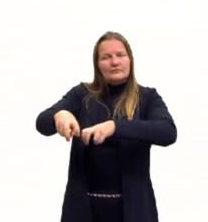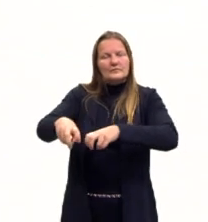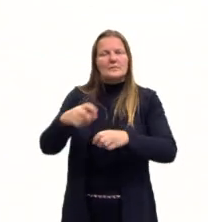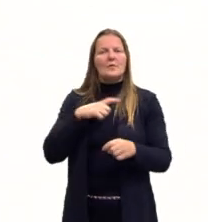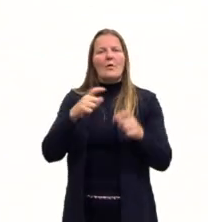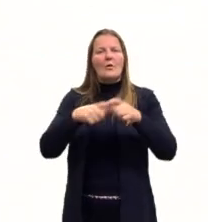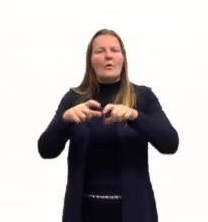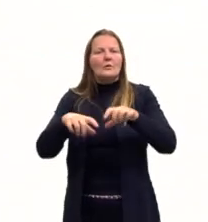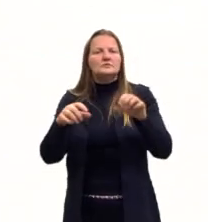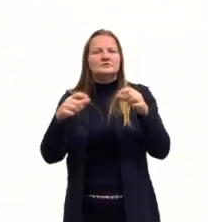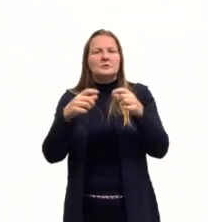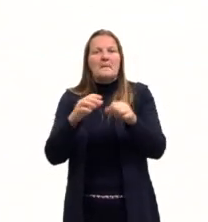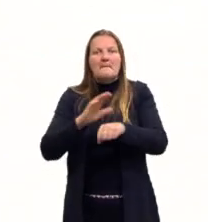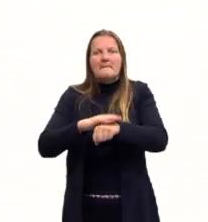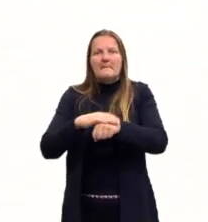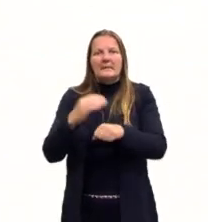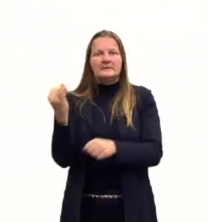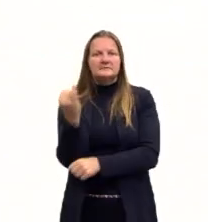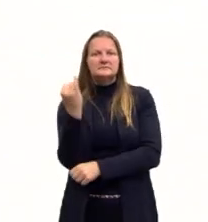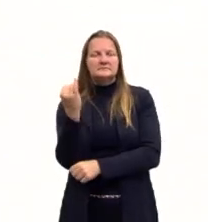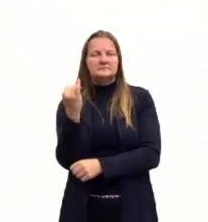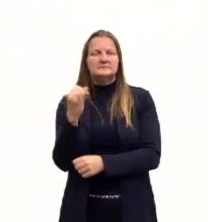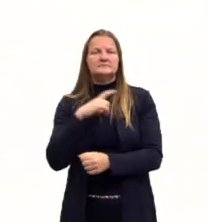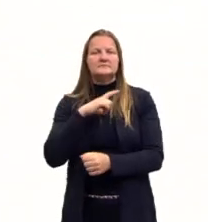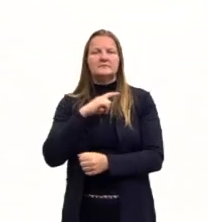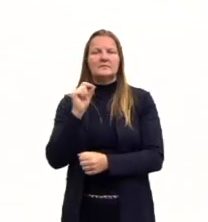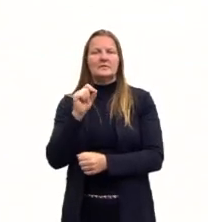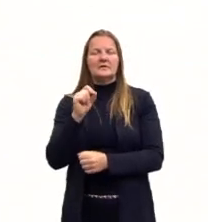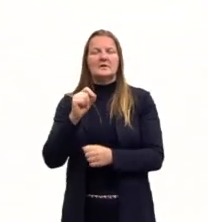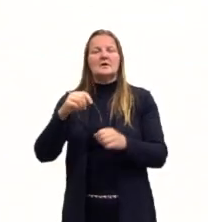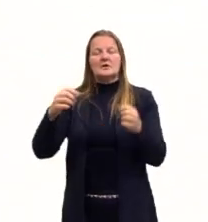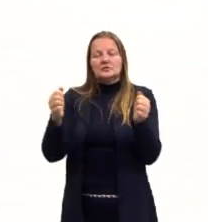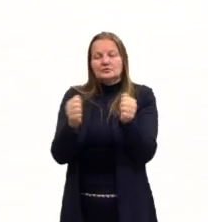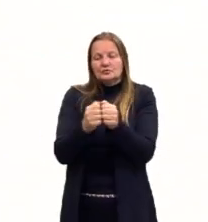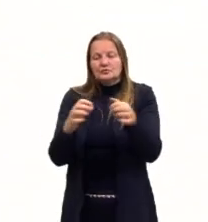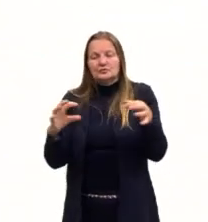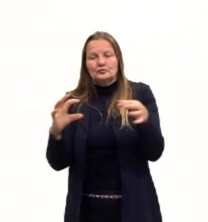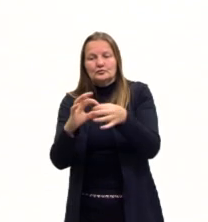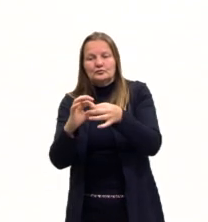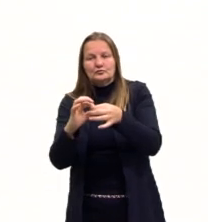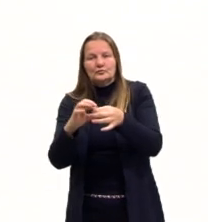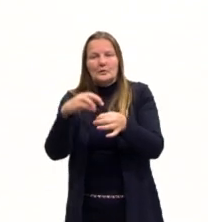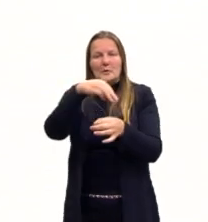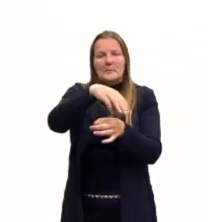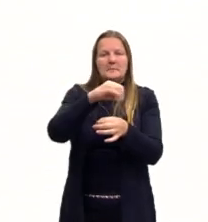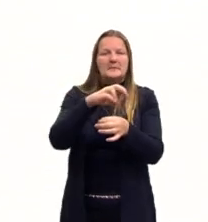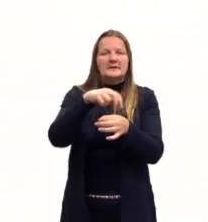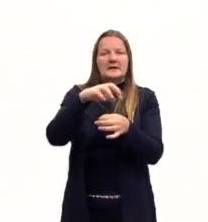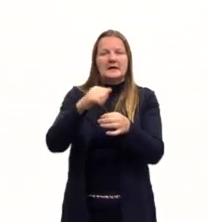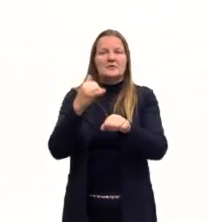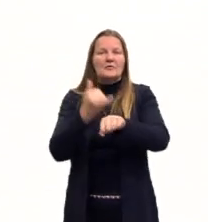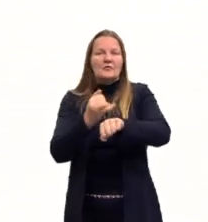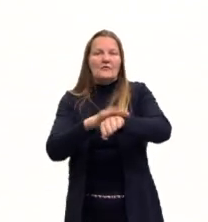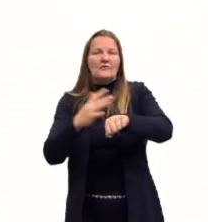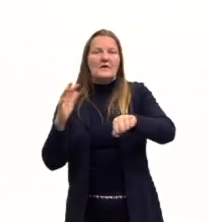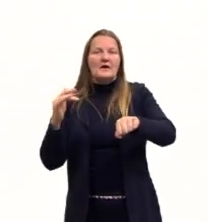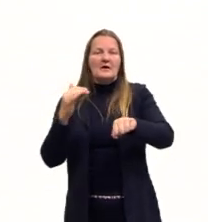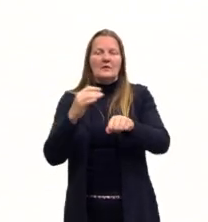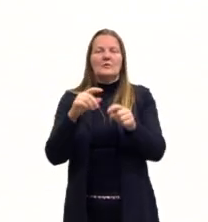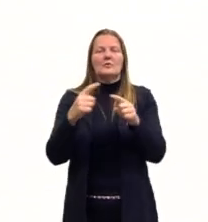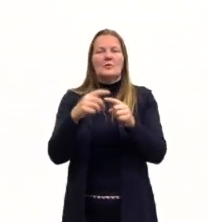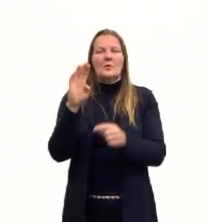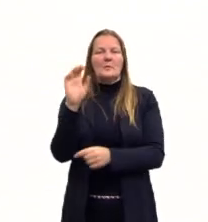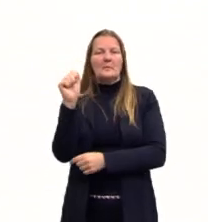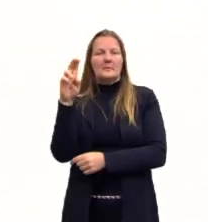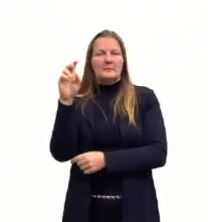aonde nós temos esse essa esse plantio Nós também temos a mineração o tutor nós temos ferro alumínio né